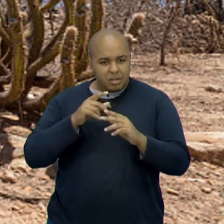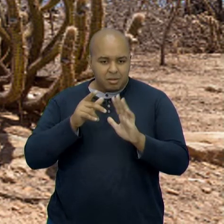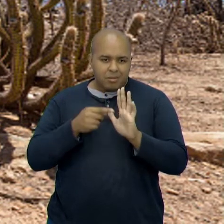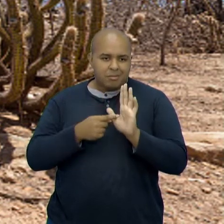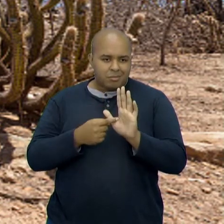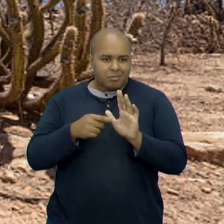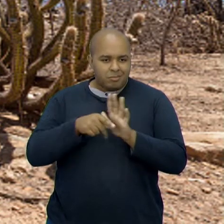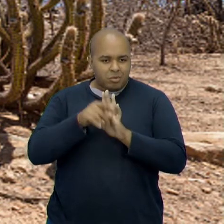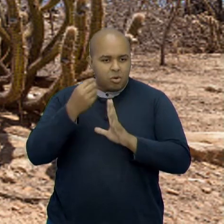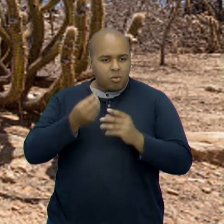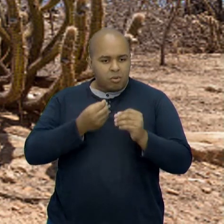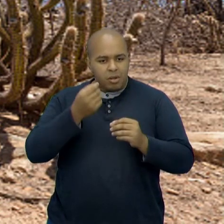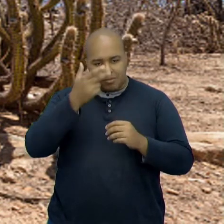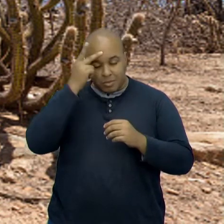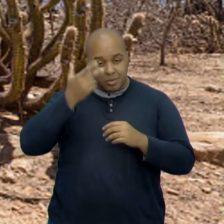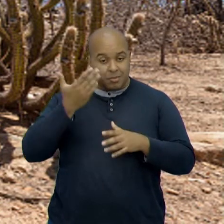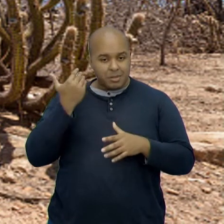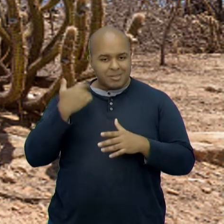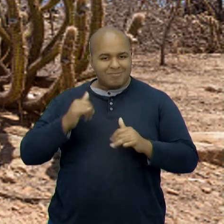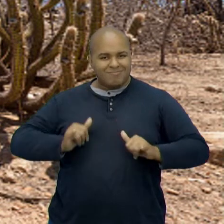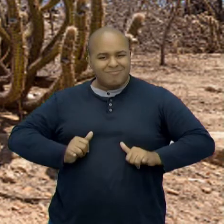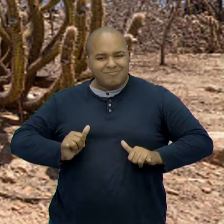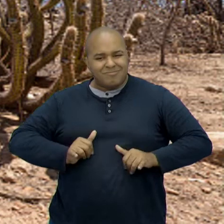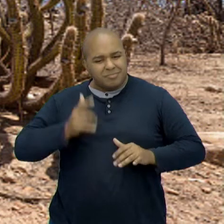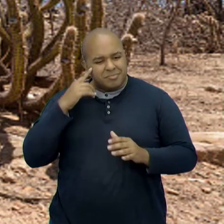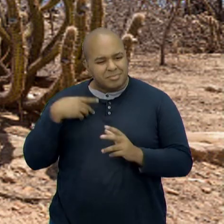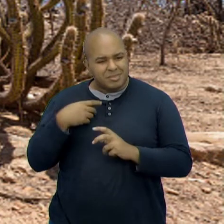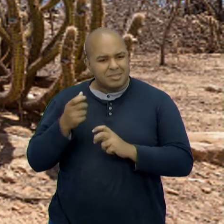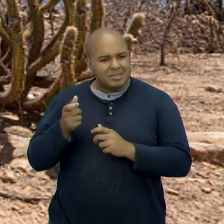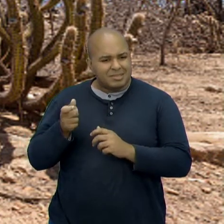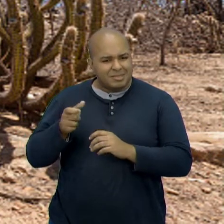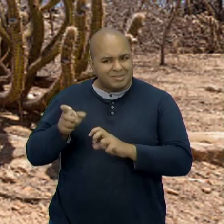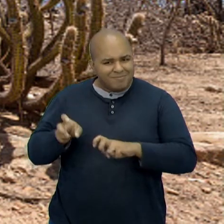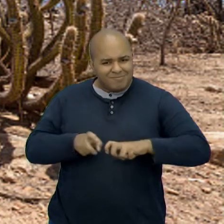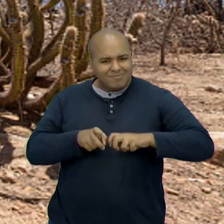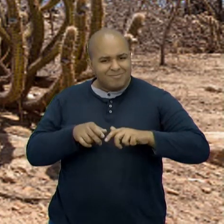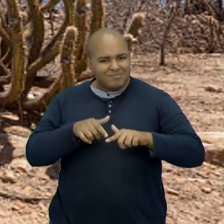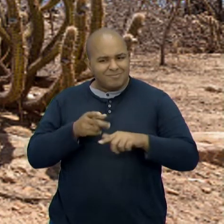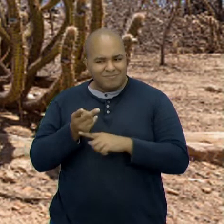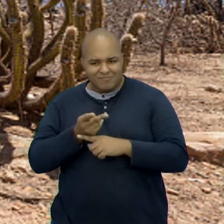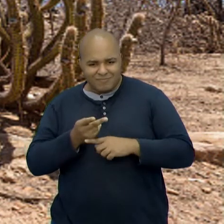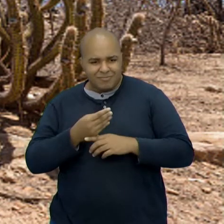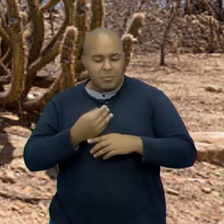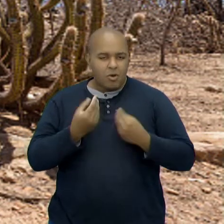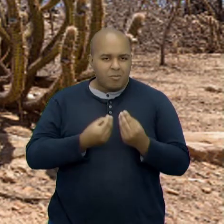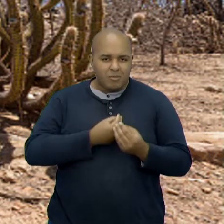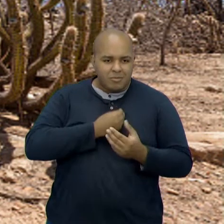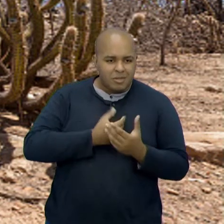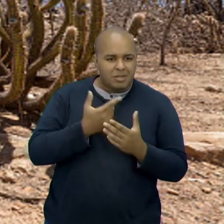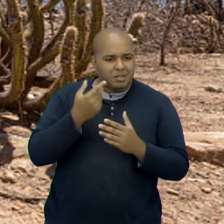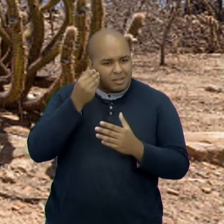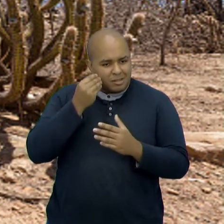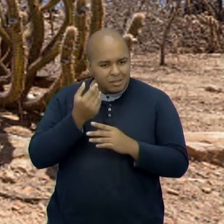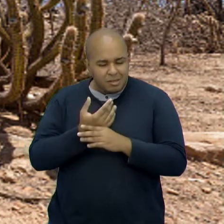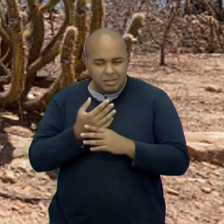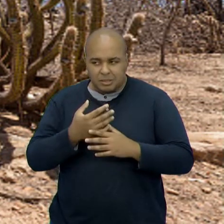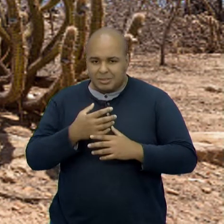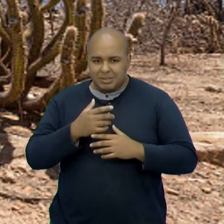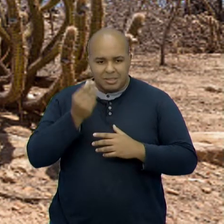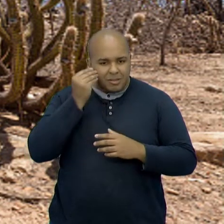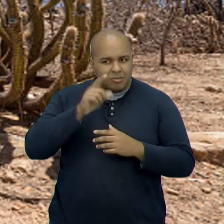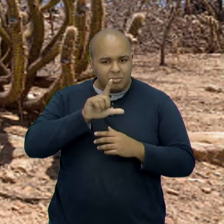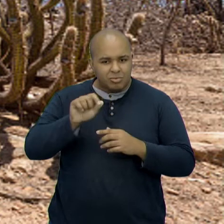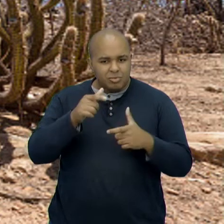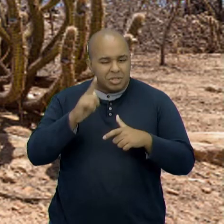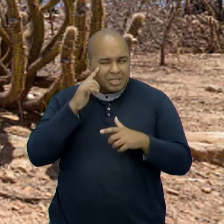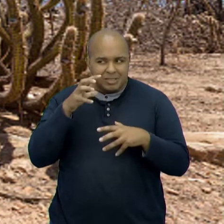proposital, mostrando como essas pessoas sofriam ali na labuta, de busca pela sobrevivência, a fuga de um lugar